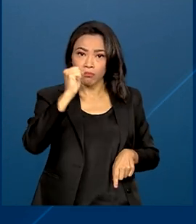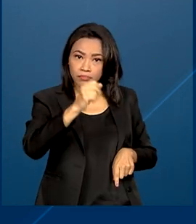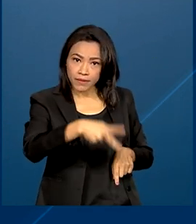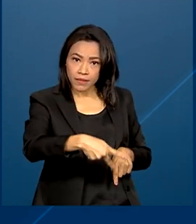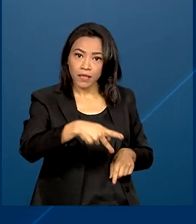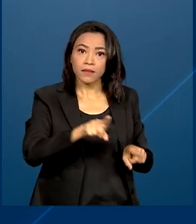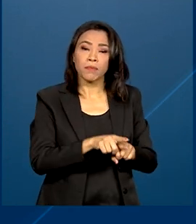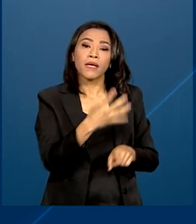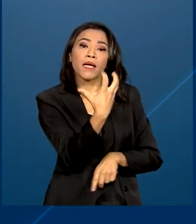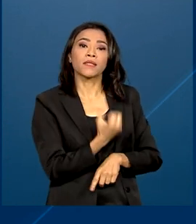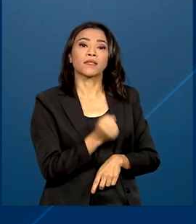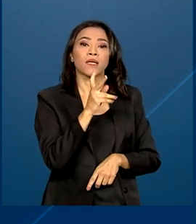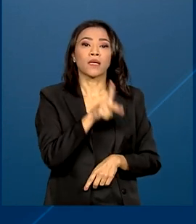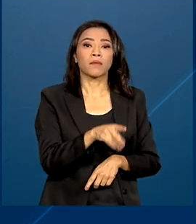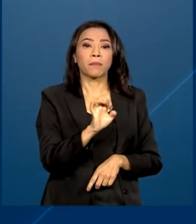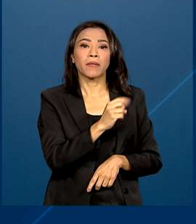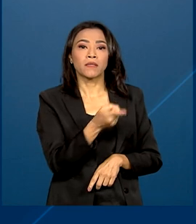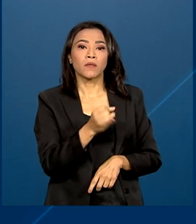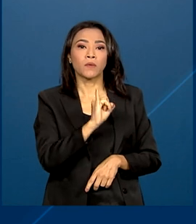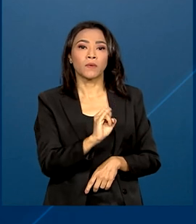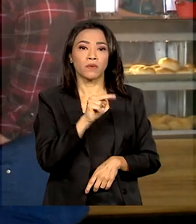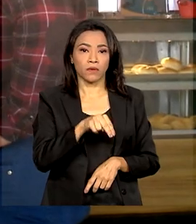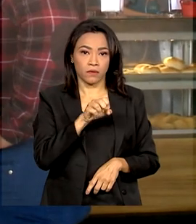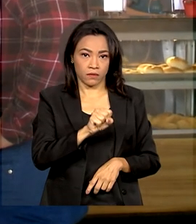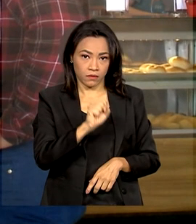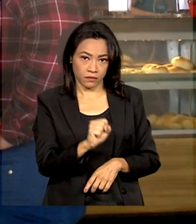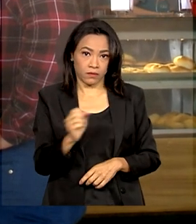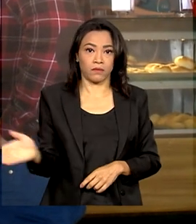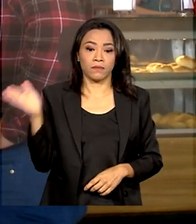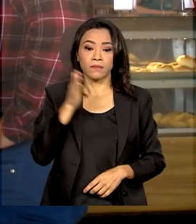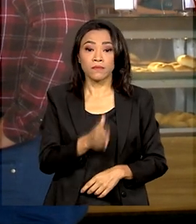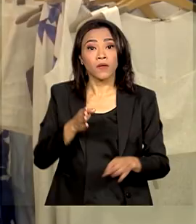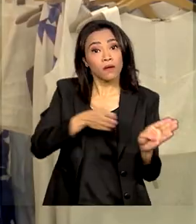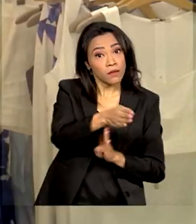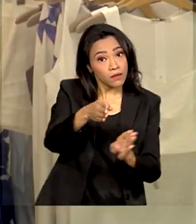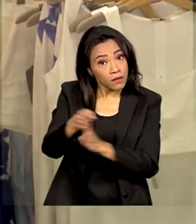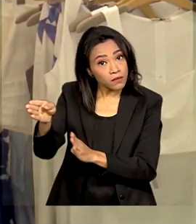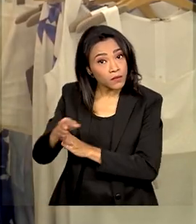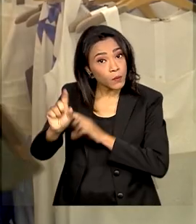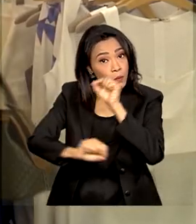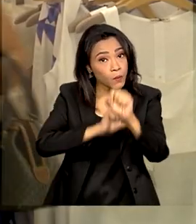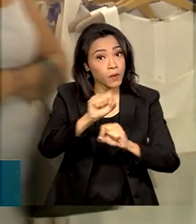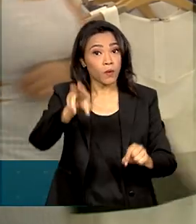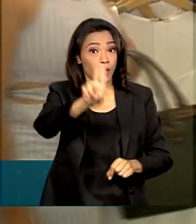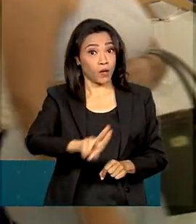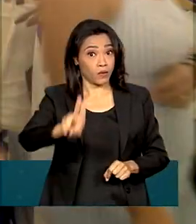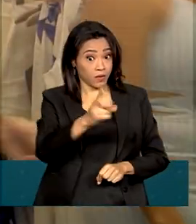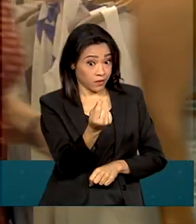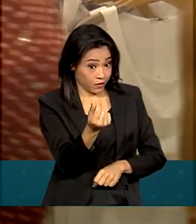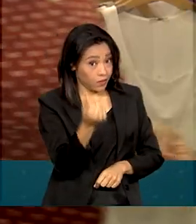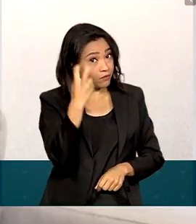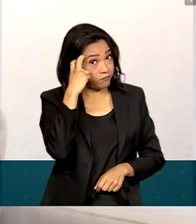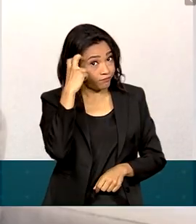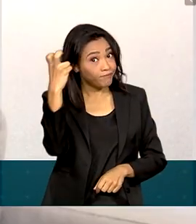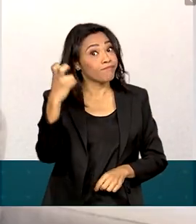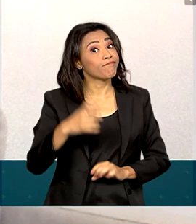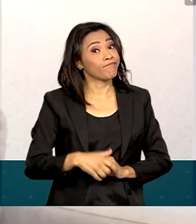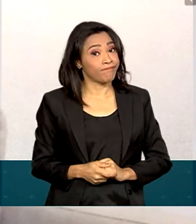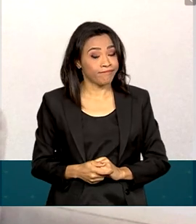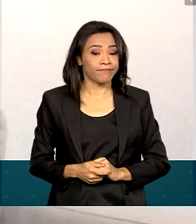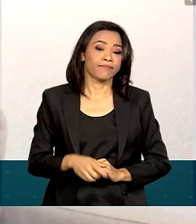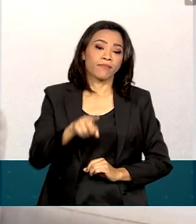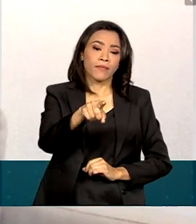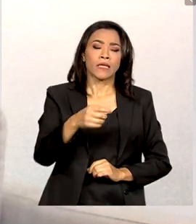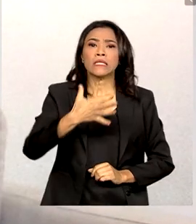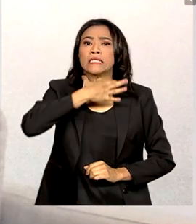e pensionistas do INSS a recomendação é usar o décimo terceiro como sabedoria tem uma dívida